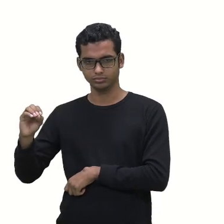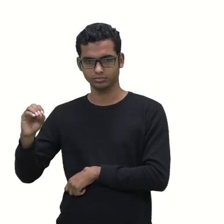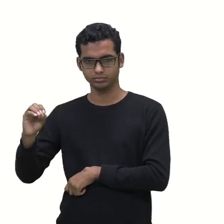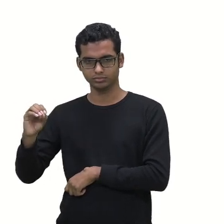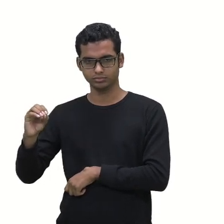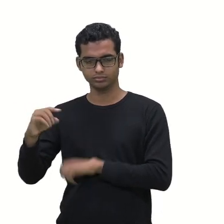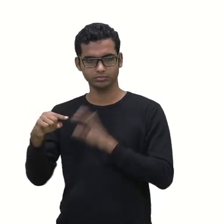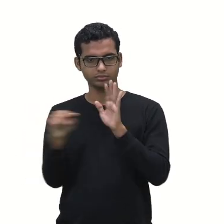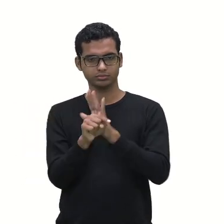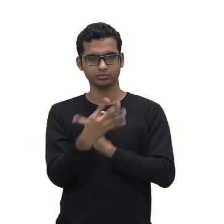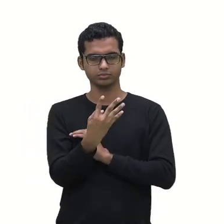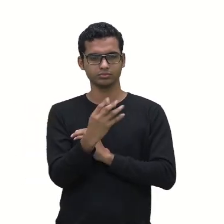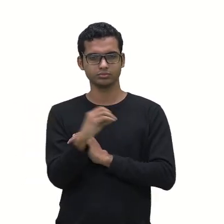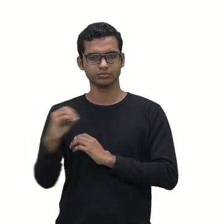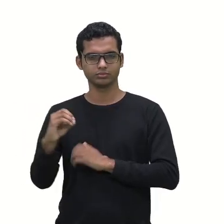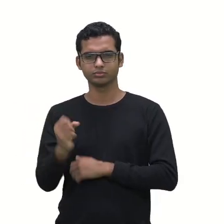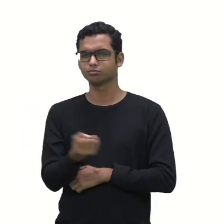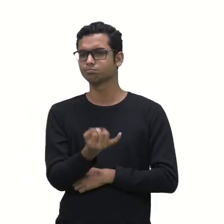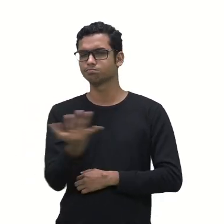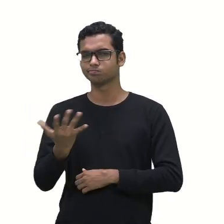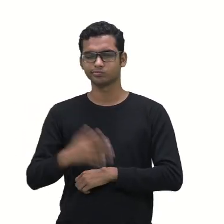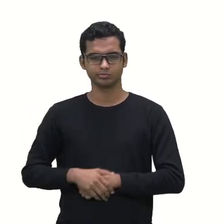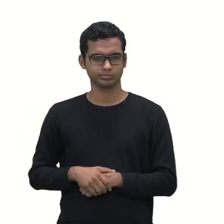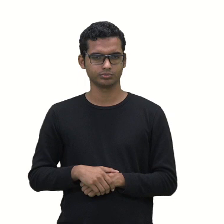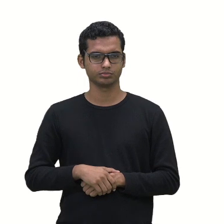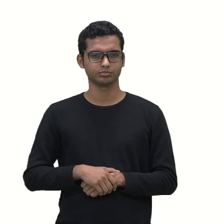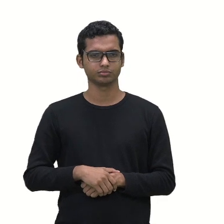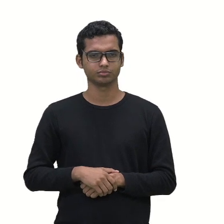2.500 menos 400 vai dar